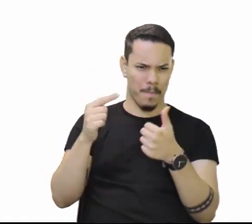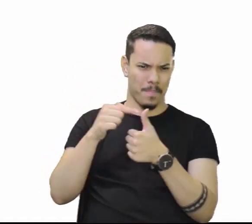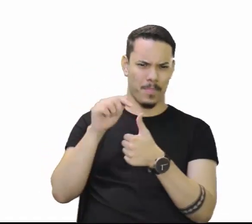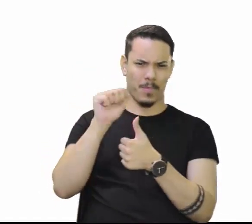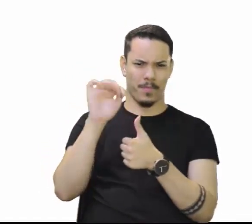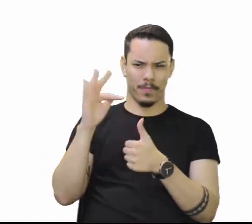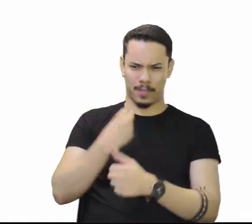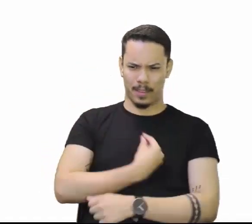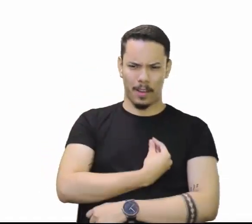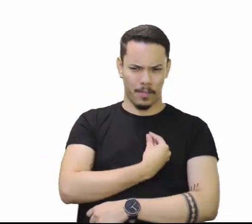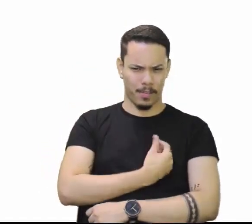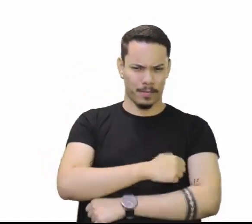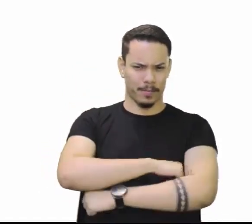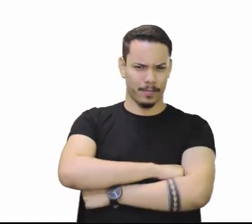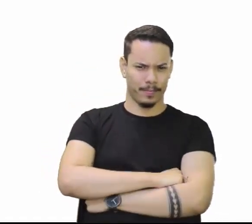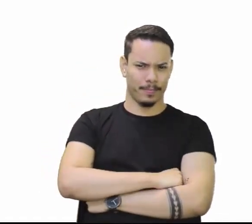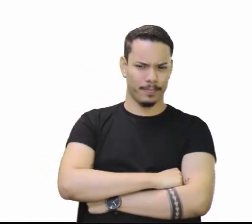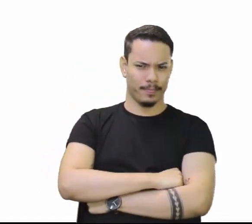de Juscelino Kubitschek.